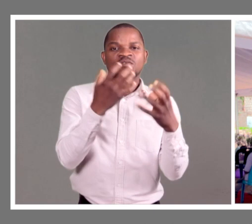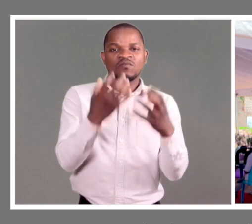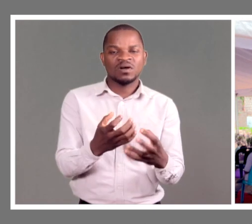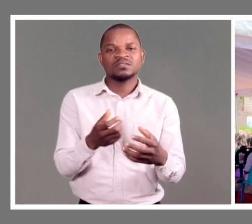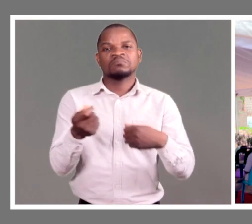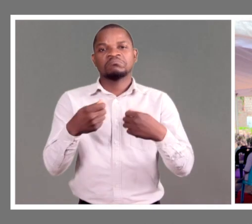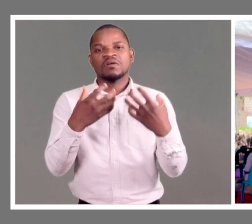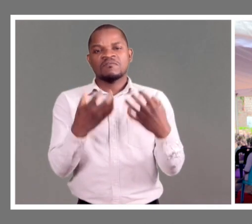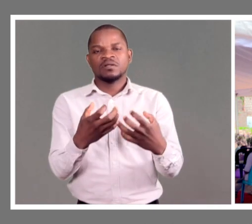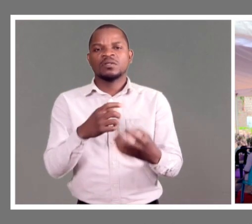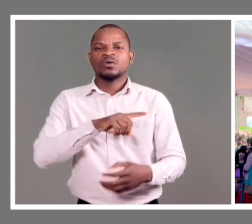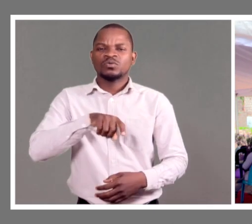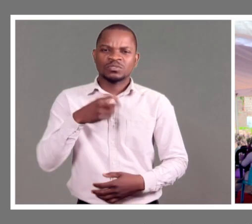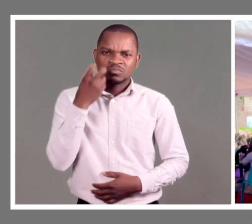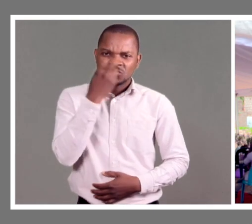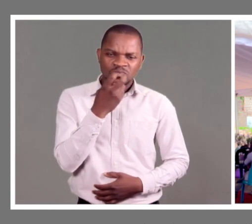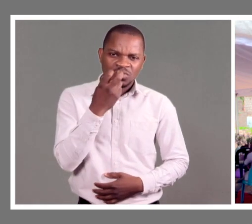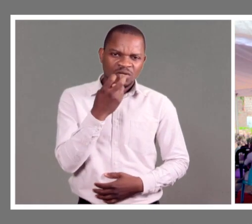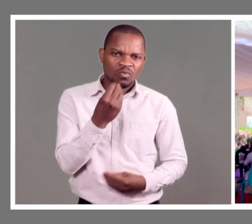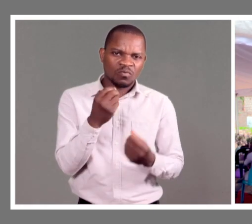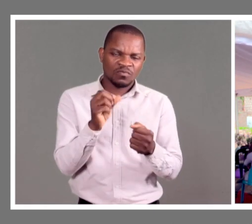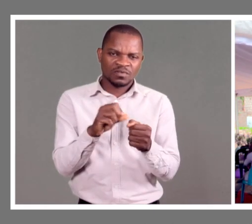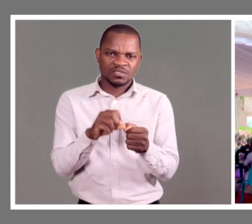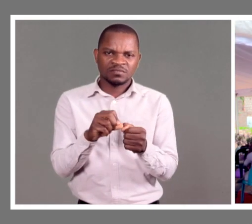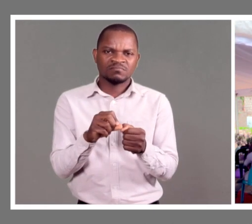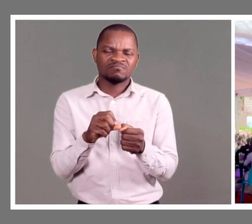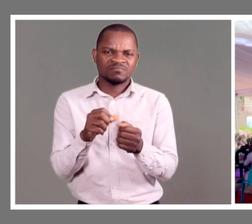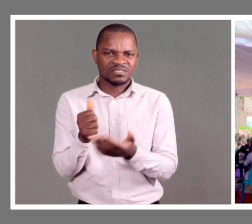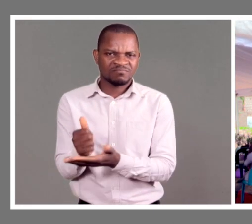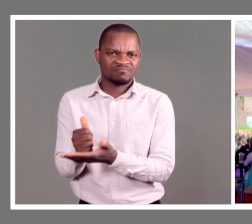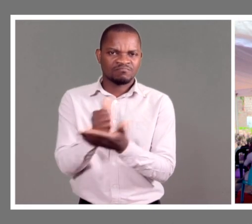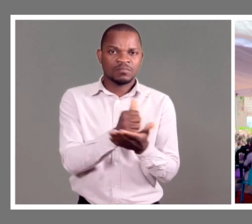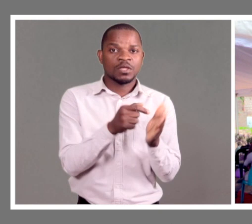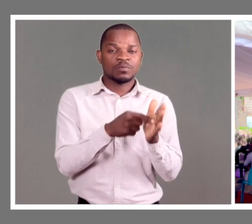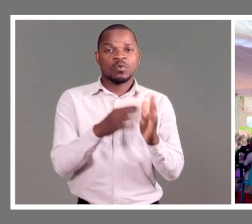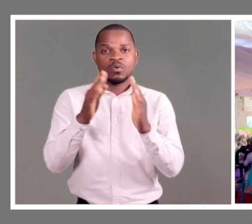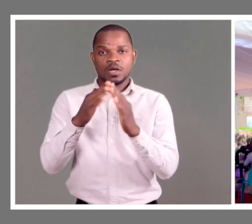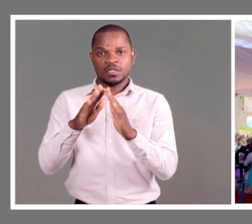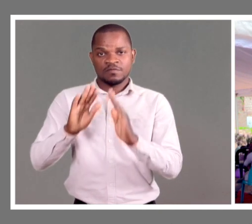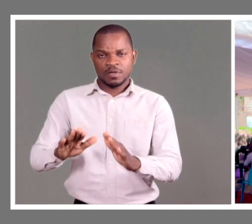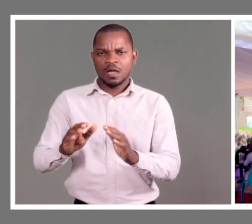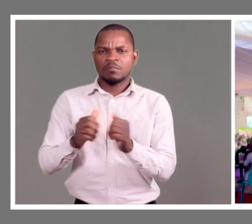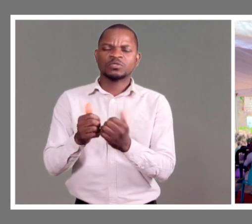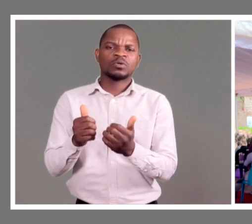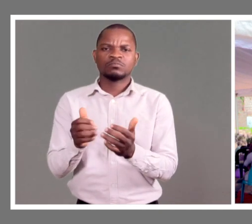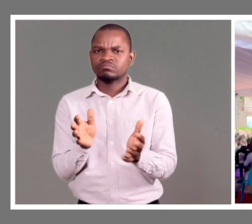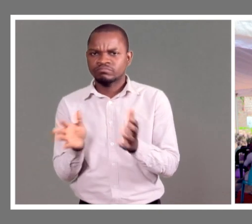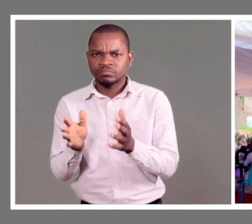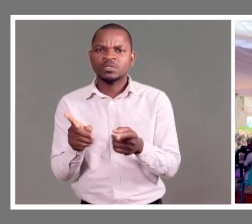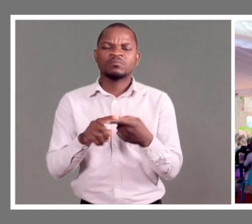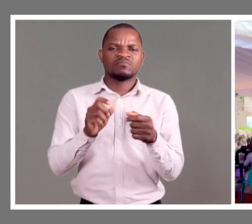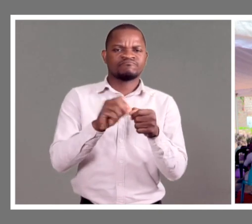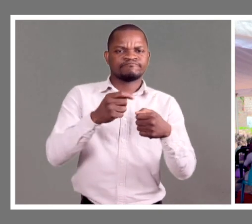de aquelas mães poderem, estando em casa, cuidar das crianças, elas também estarem a gerar renda. Porque muitas dessas